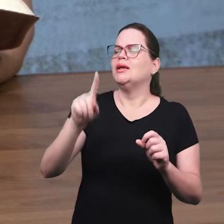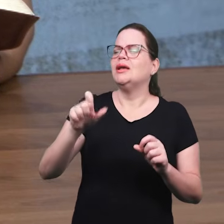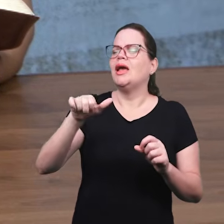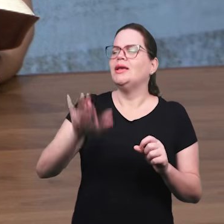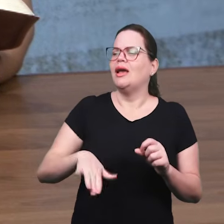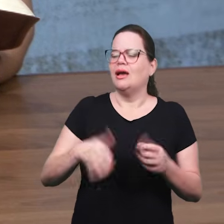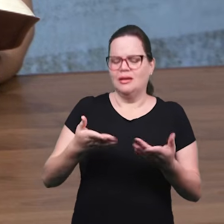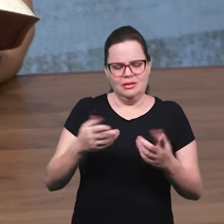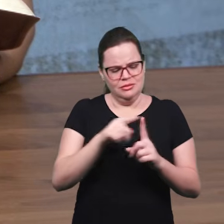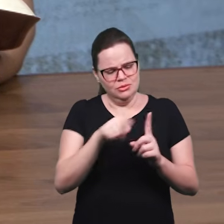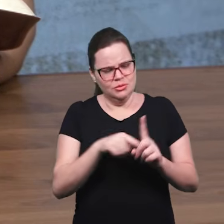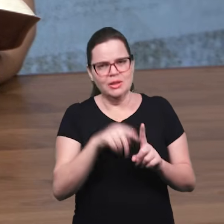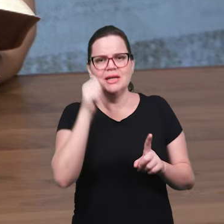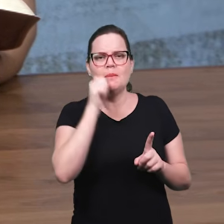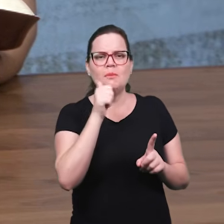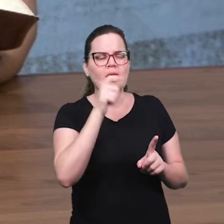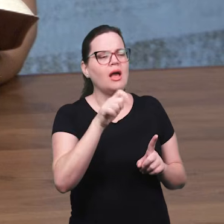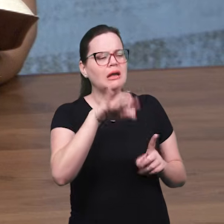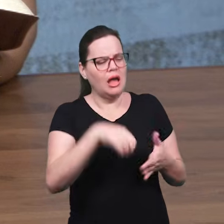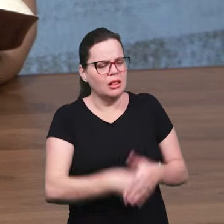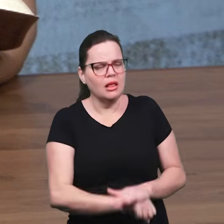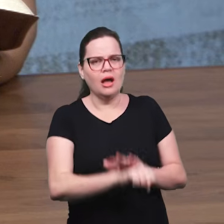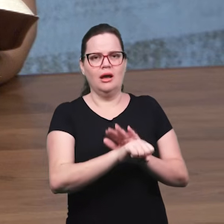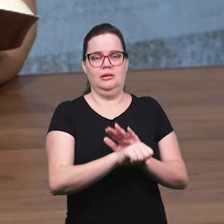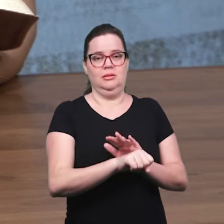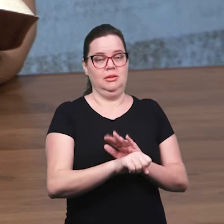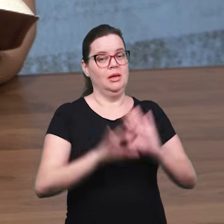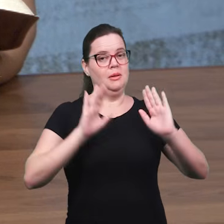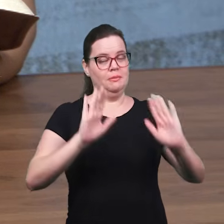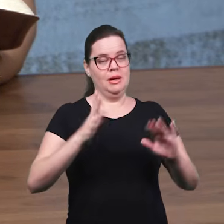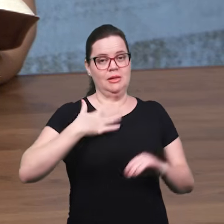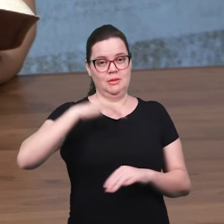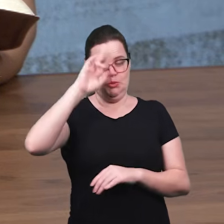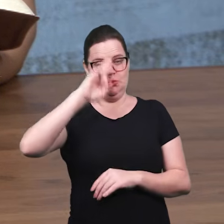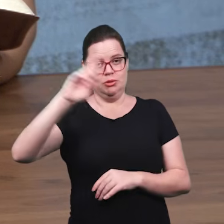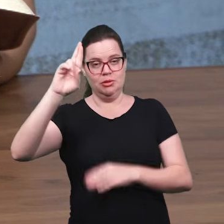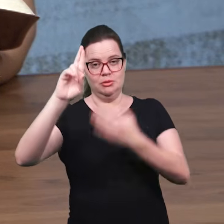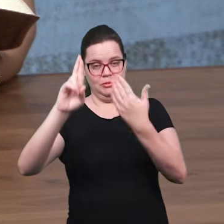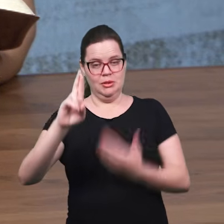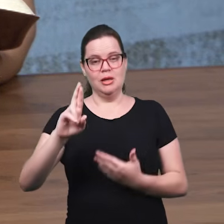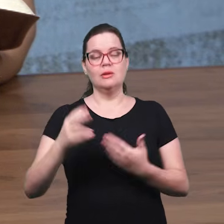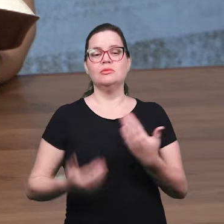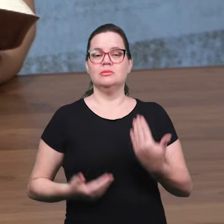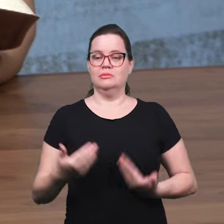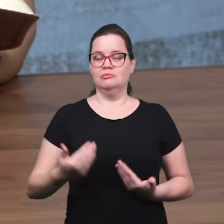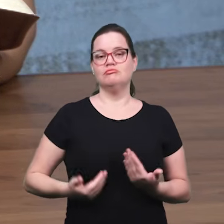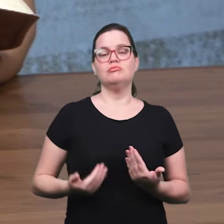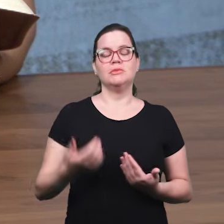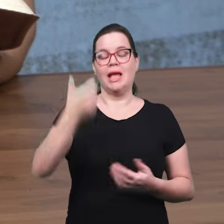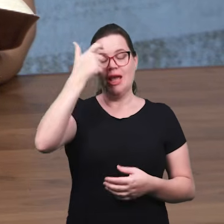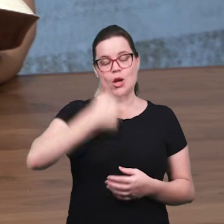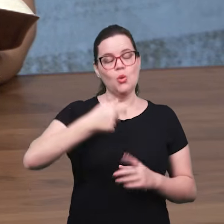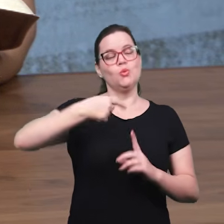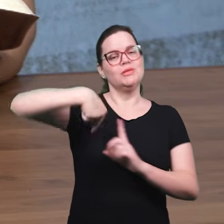luz? Assim diz o Senhor, o Santo de Israel, aquele que o